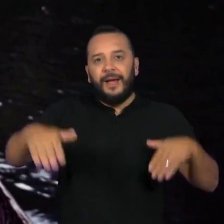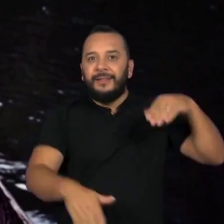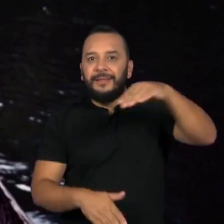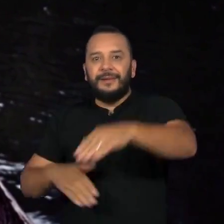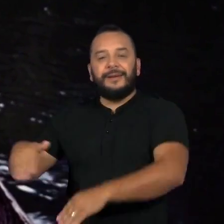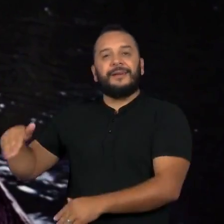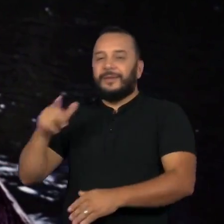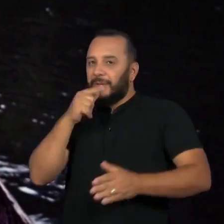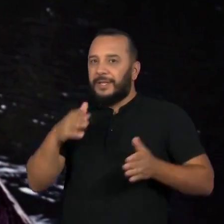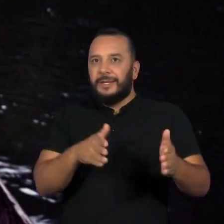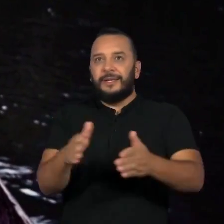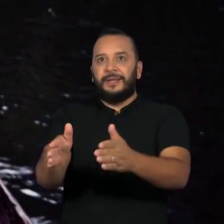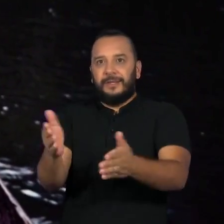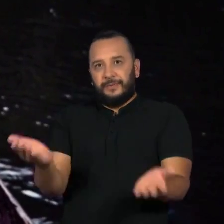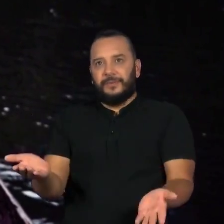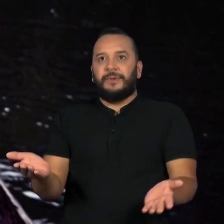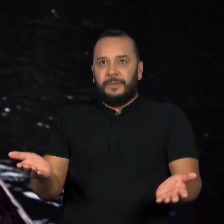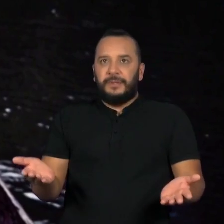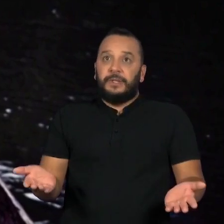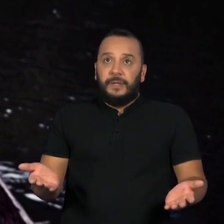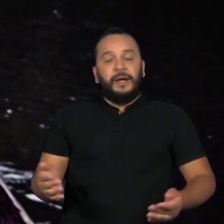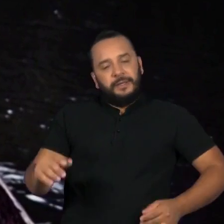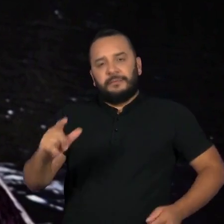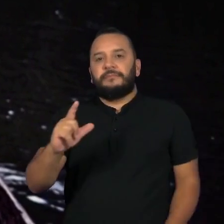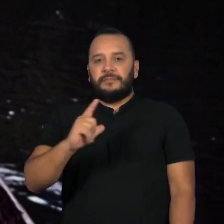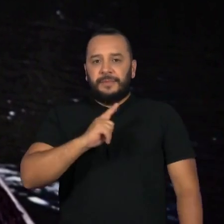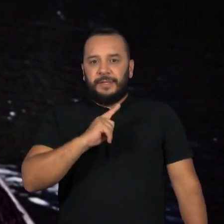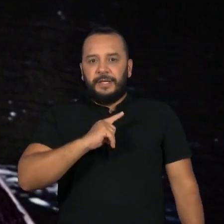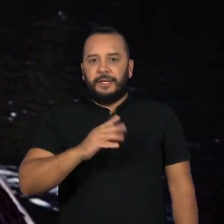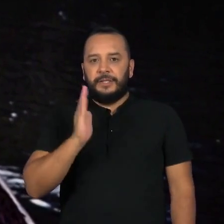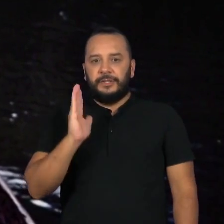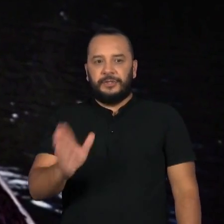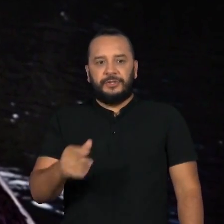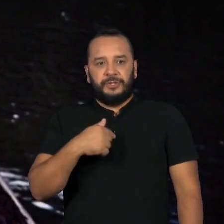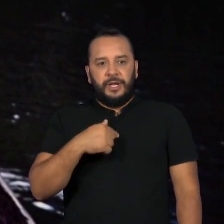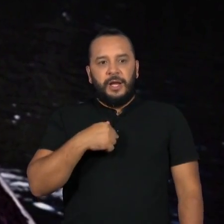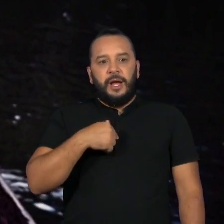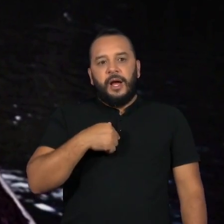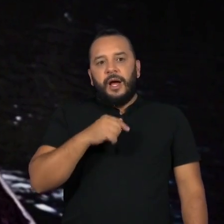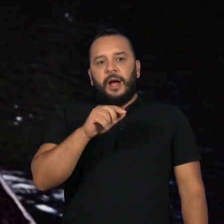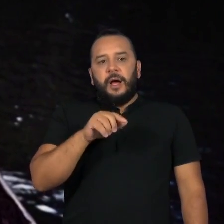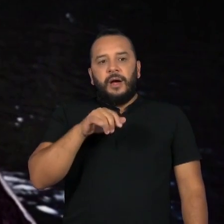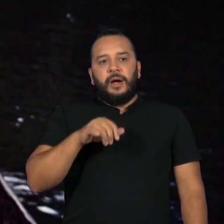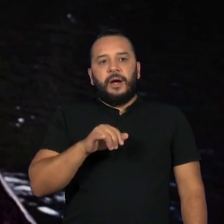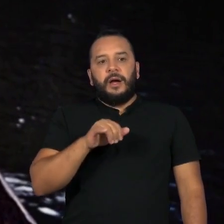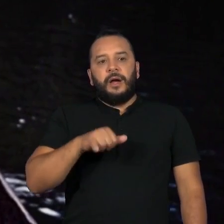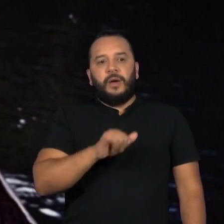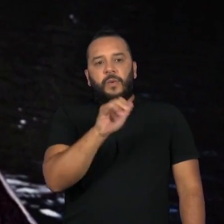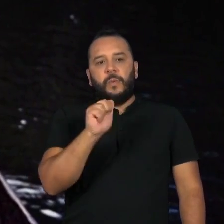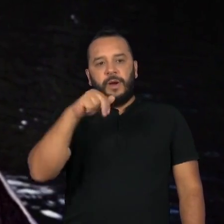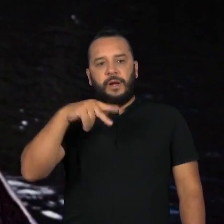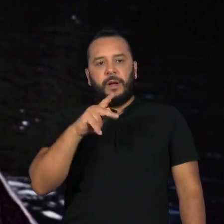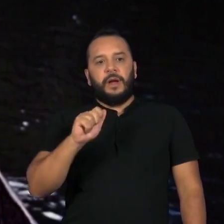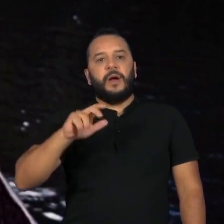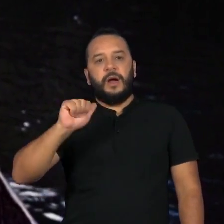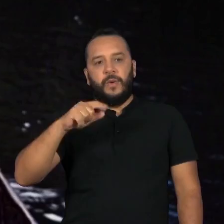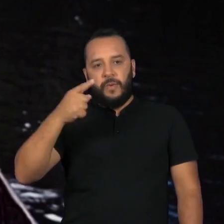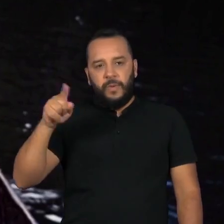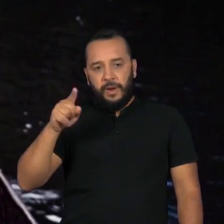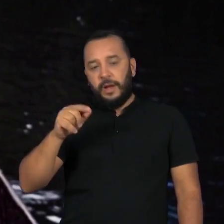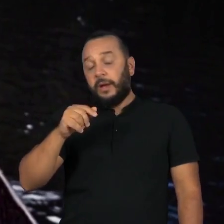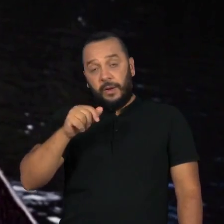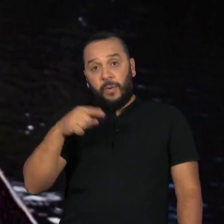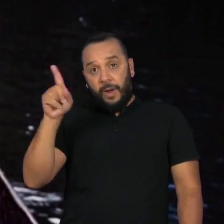E durante o Ianquá, que é esse ritual que minha mãe documentou, então a gente voltava à aldeia muito durante esse